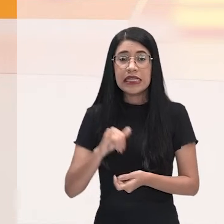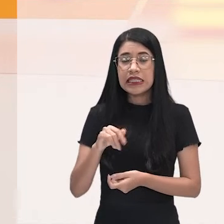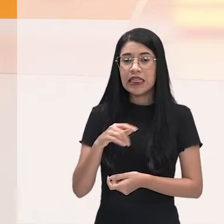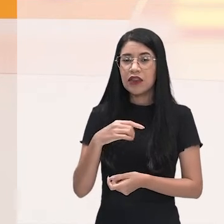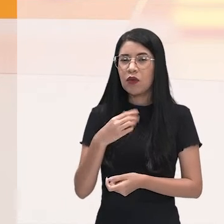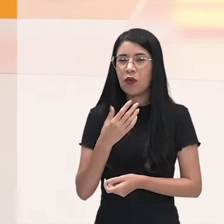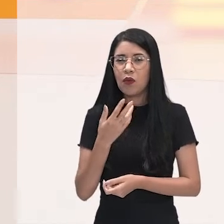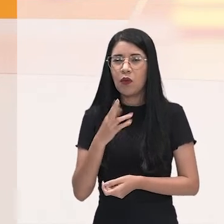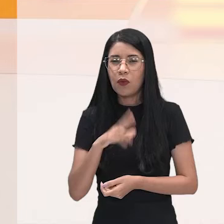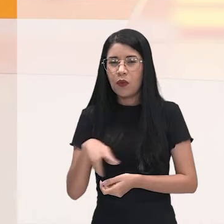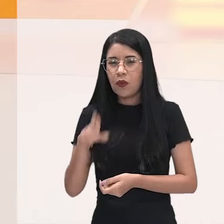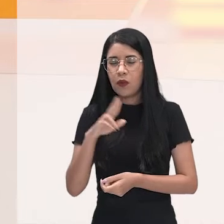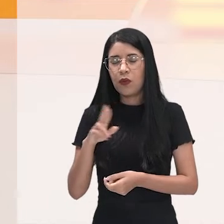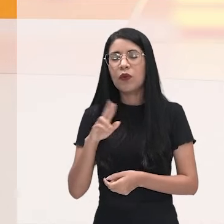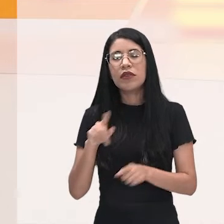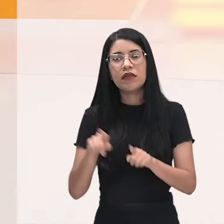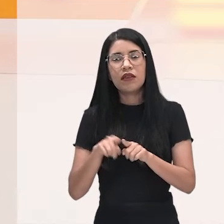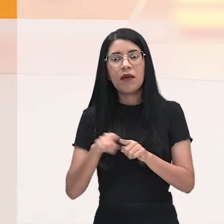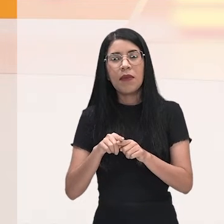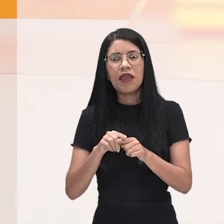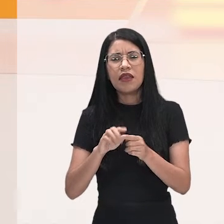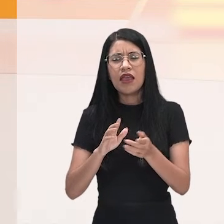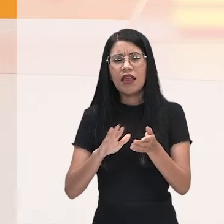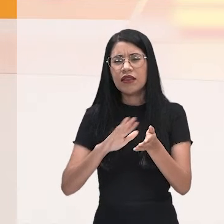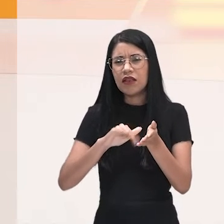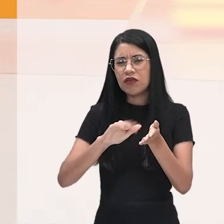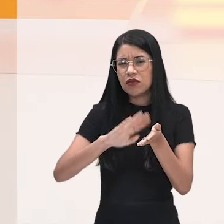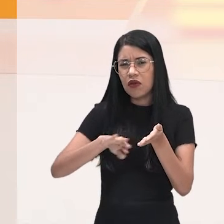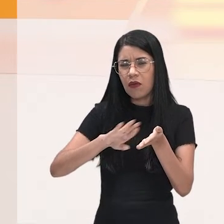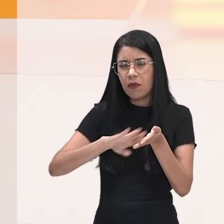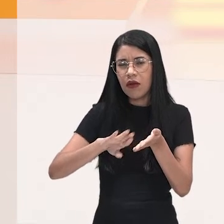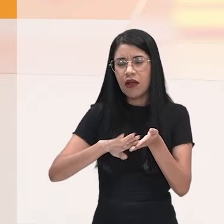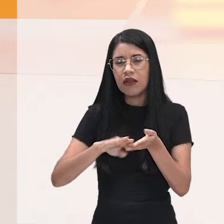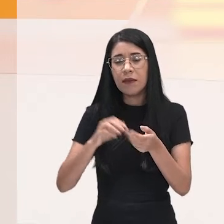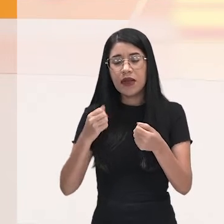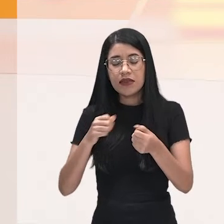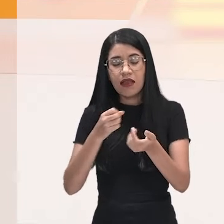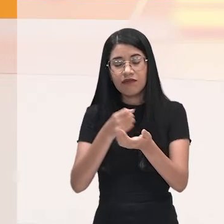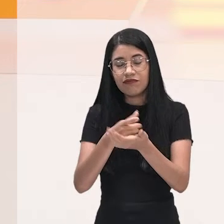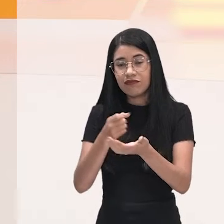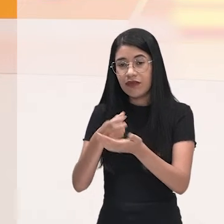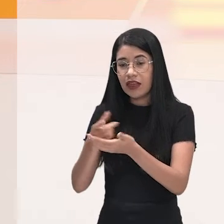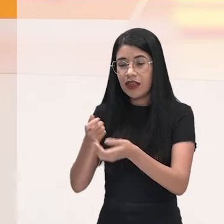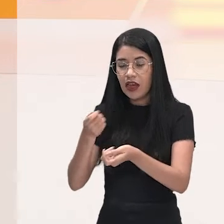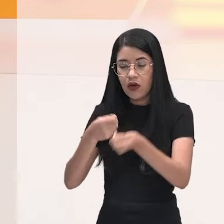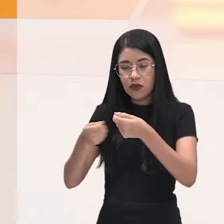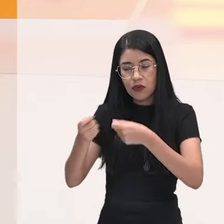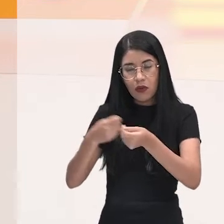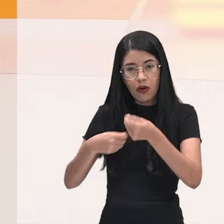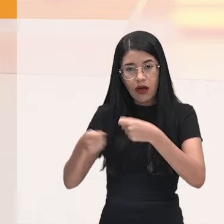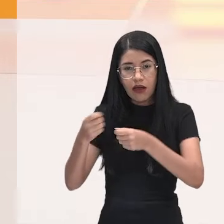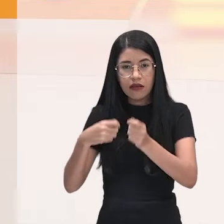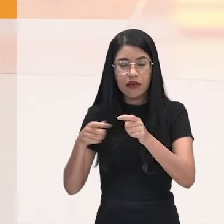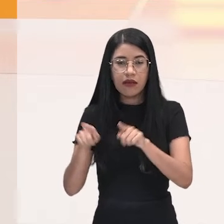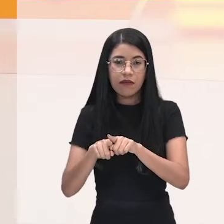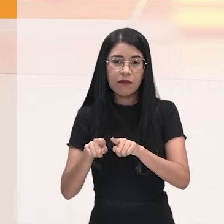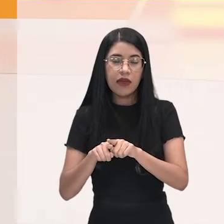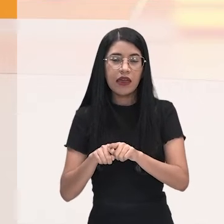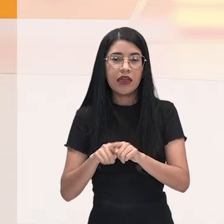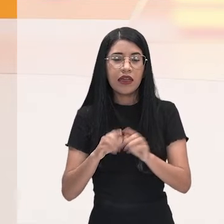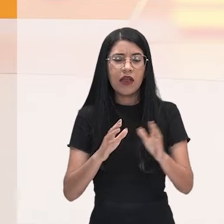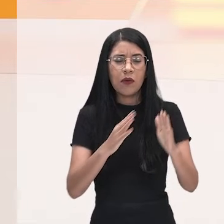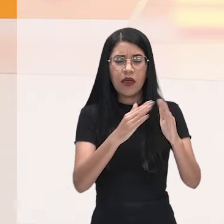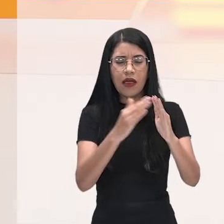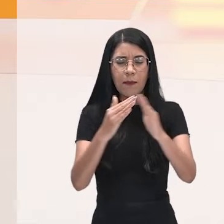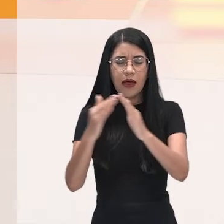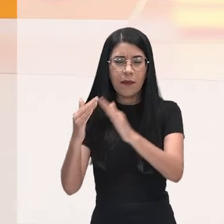e começa a fazer ali naquele lugar as trocas comerciais que à época se dava pelo escambo, tá? Troca de uma mercadoria